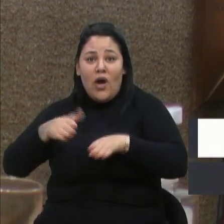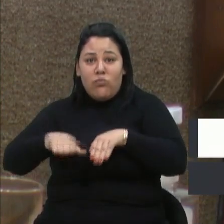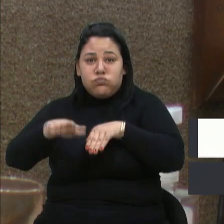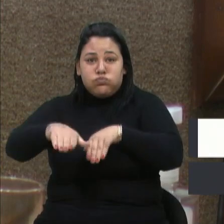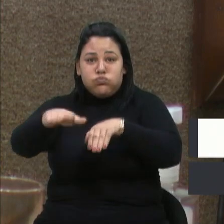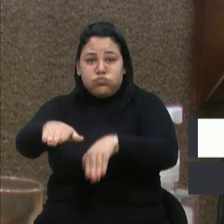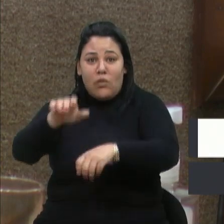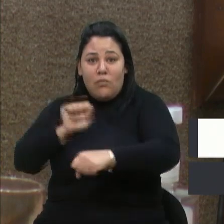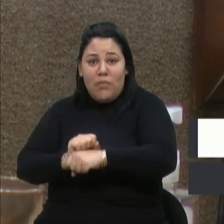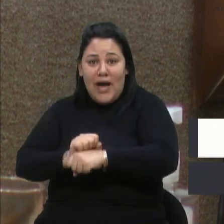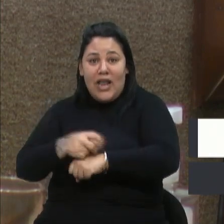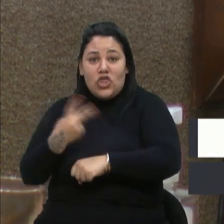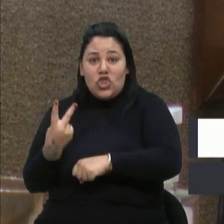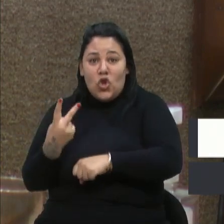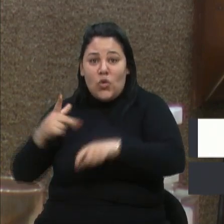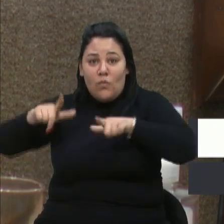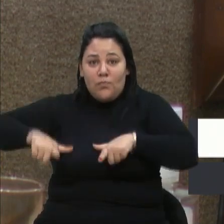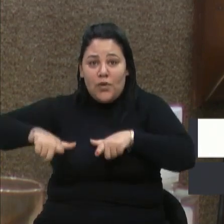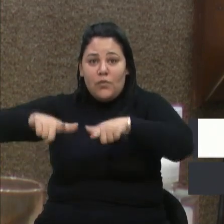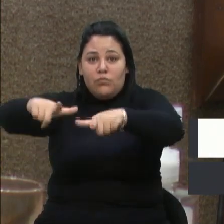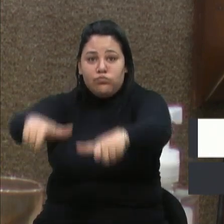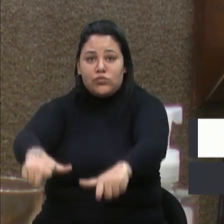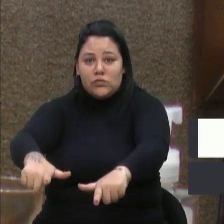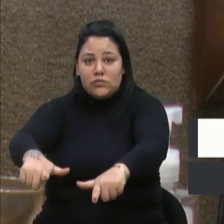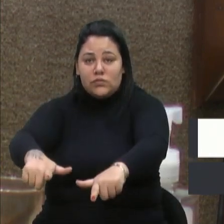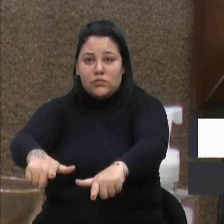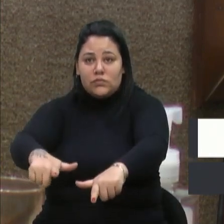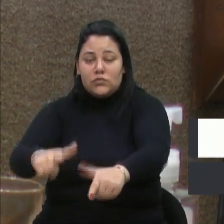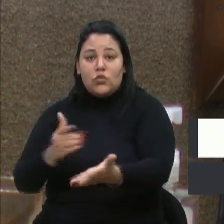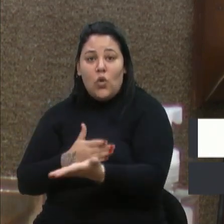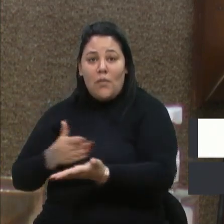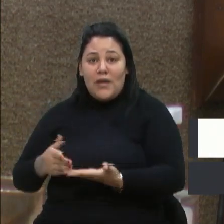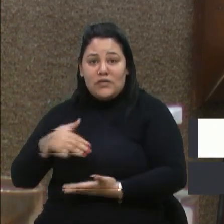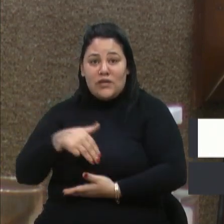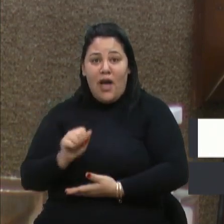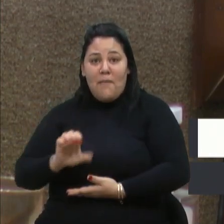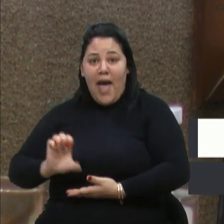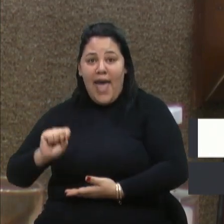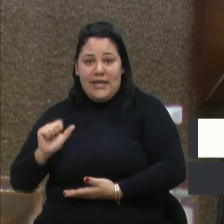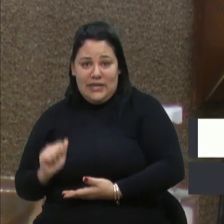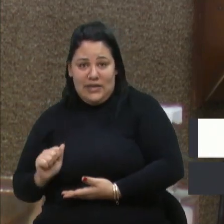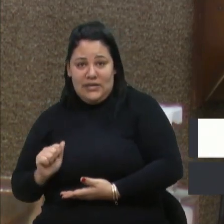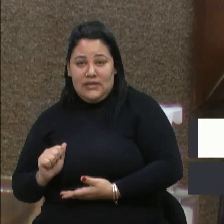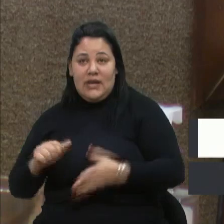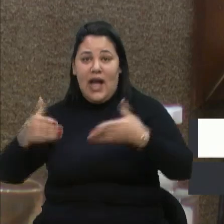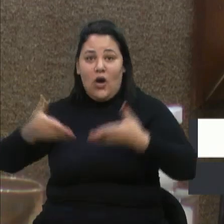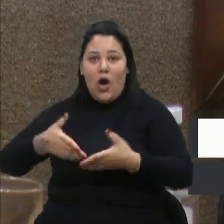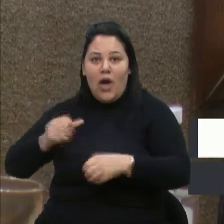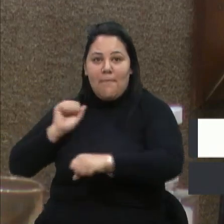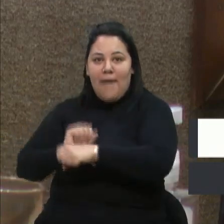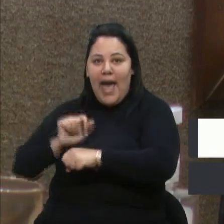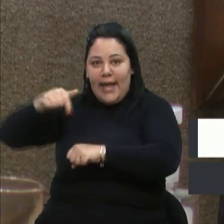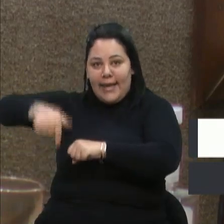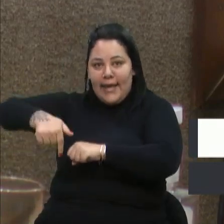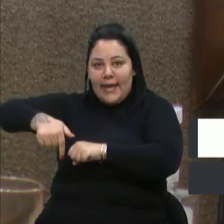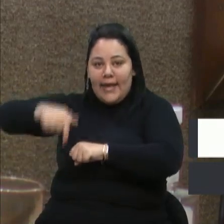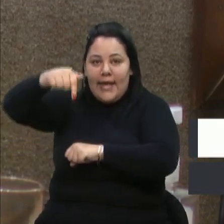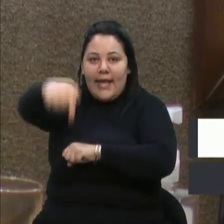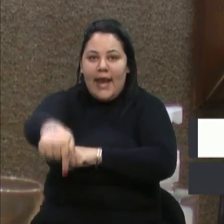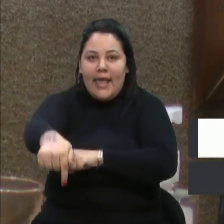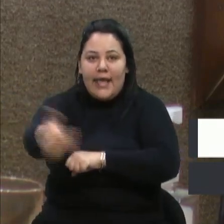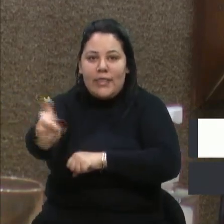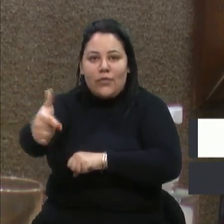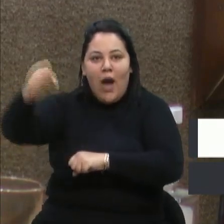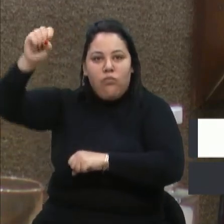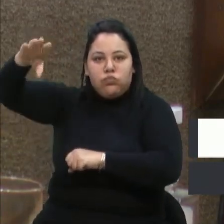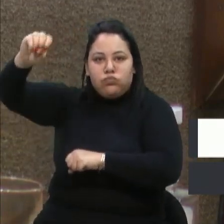o trânsito fluía na esquina do início da Maesa, para as pessoas se localizarem. Agora ele para ali e para lá onde não tem sinaleira.